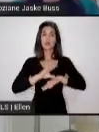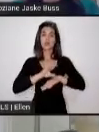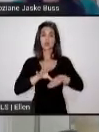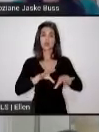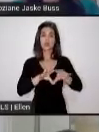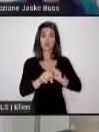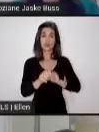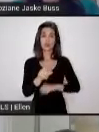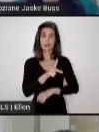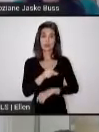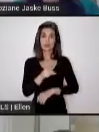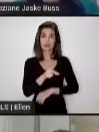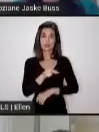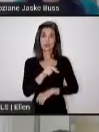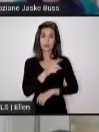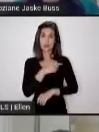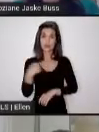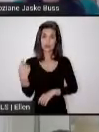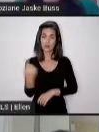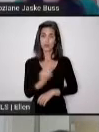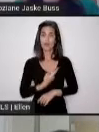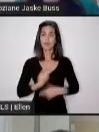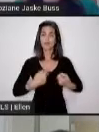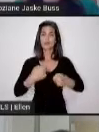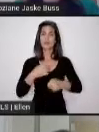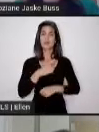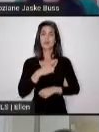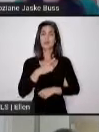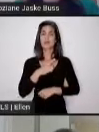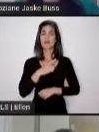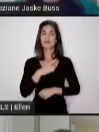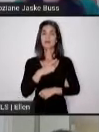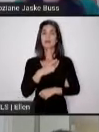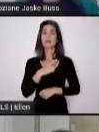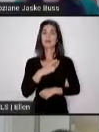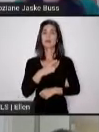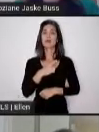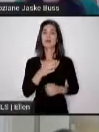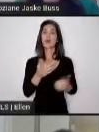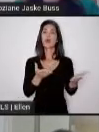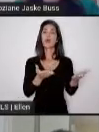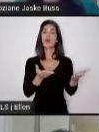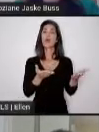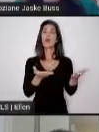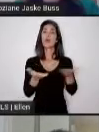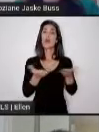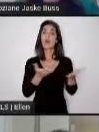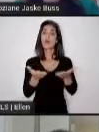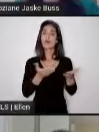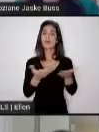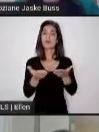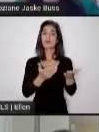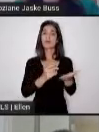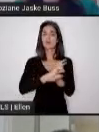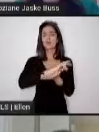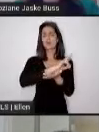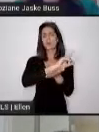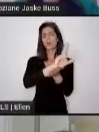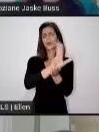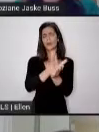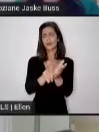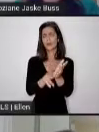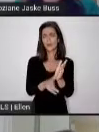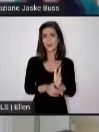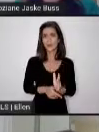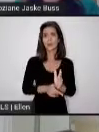professores, nós teríamos, então, que ter o atendimento à diversidade, contemplando, então, as